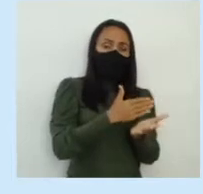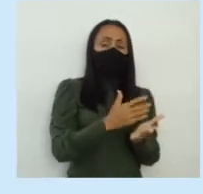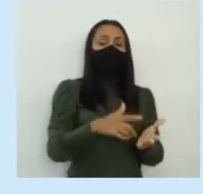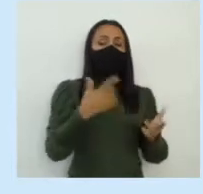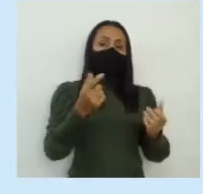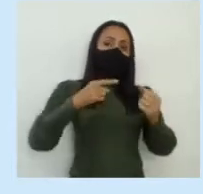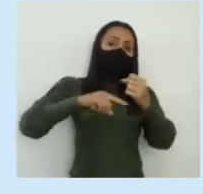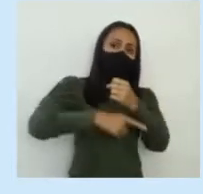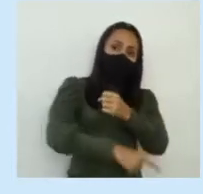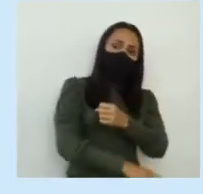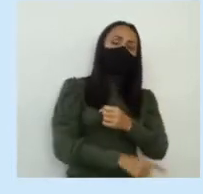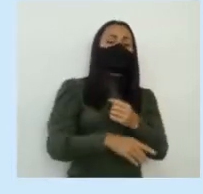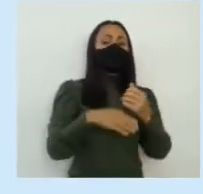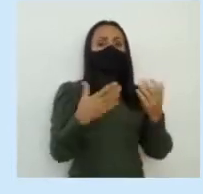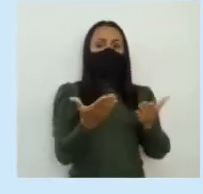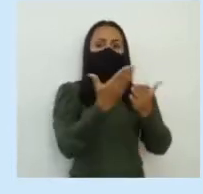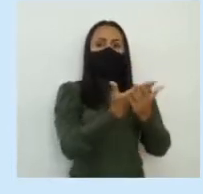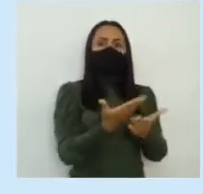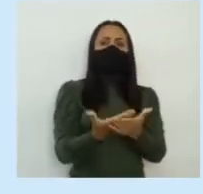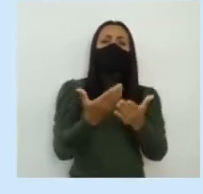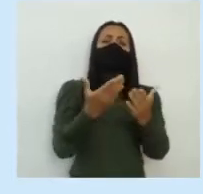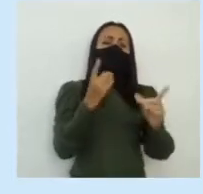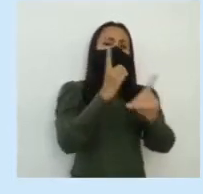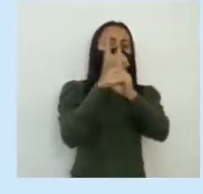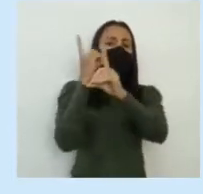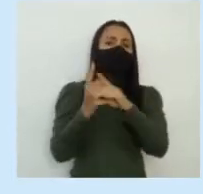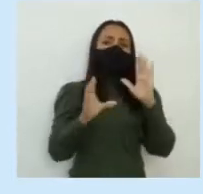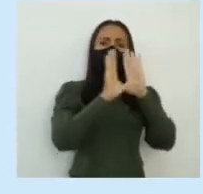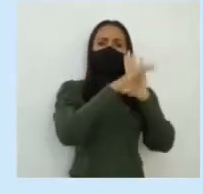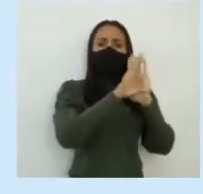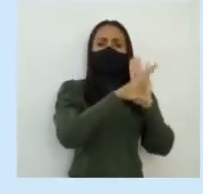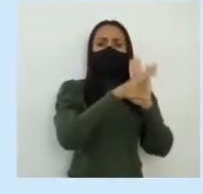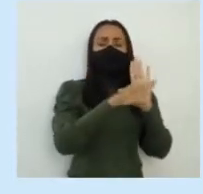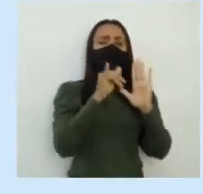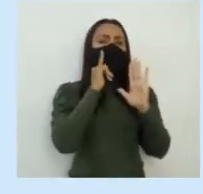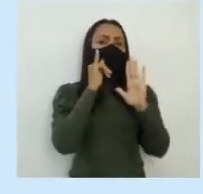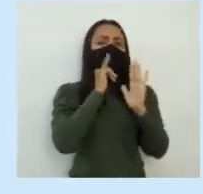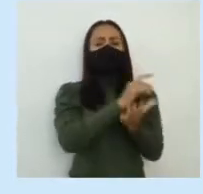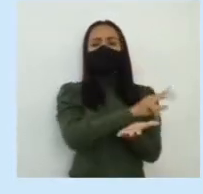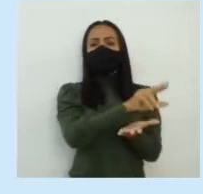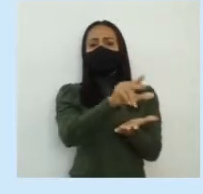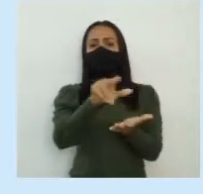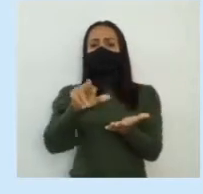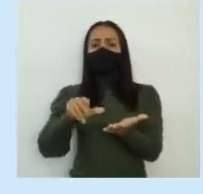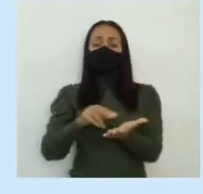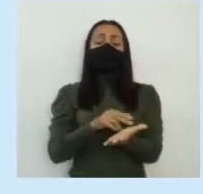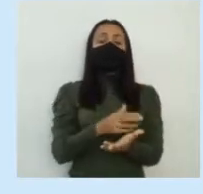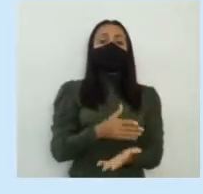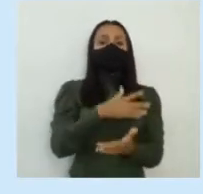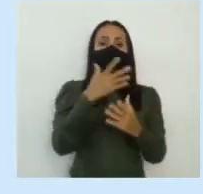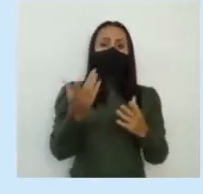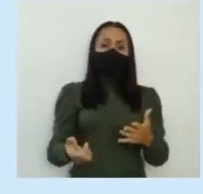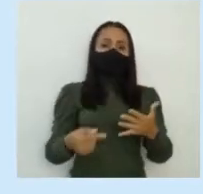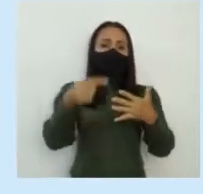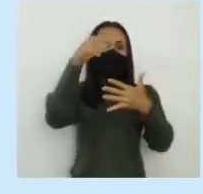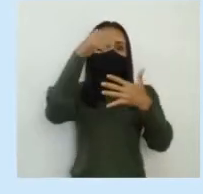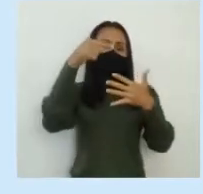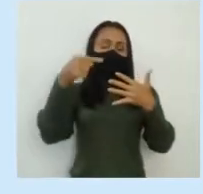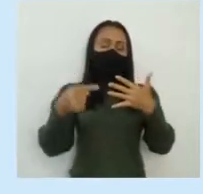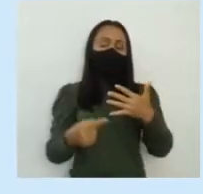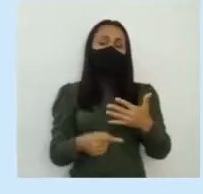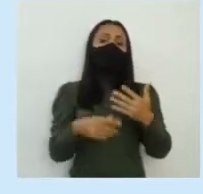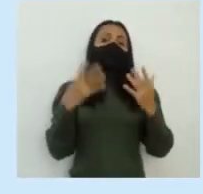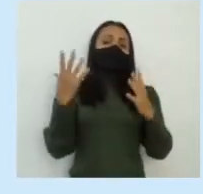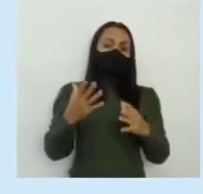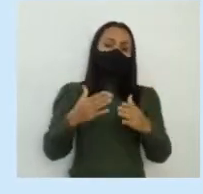lá você vai encontrar conceitos, vai encontrar exemplos, vai ter realmente todo aquele conteúdo bem necessário para